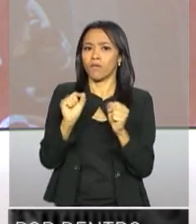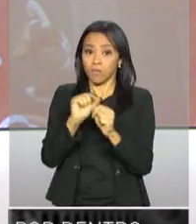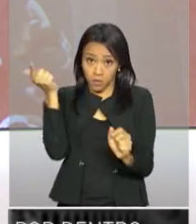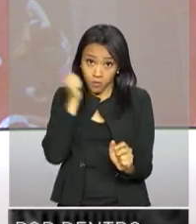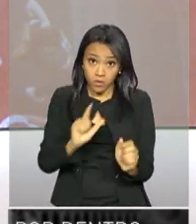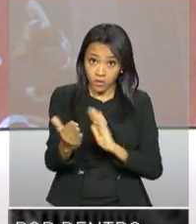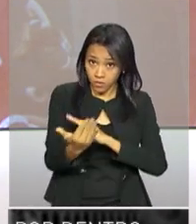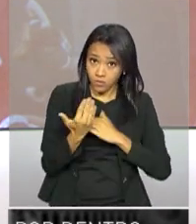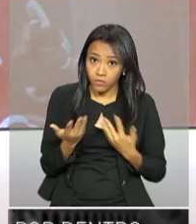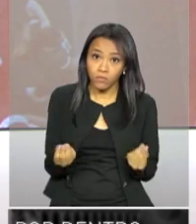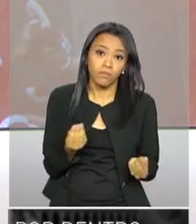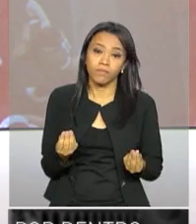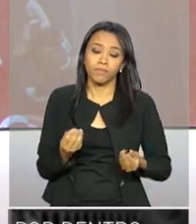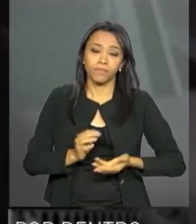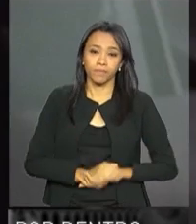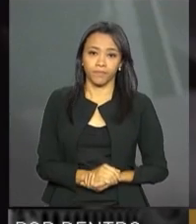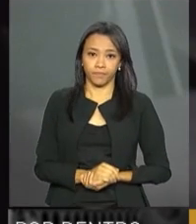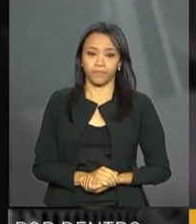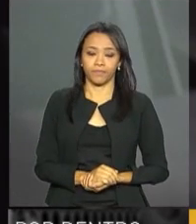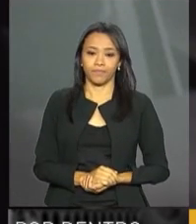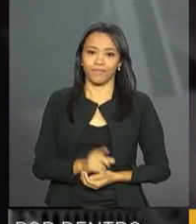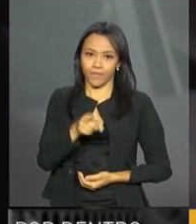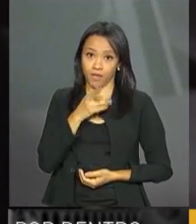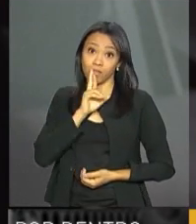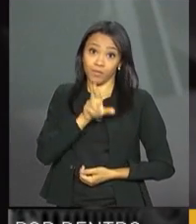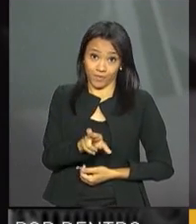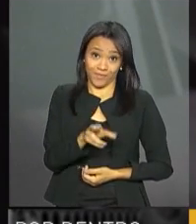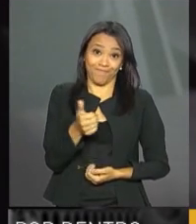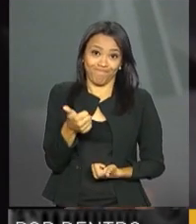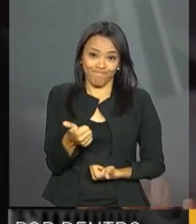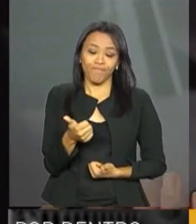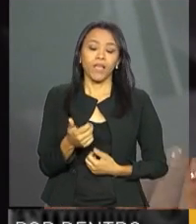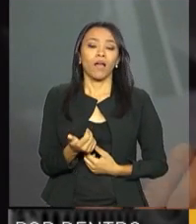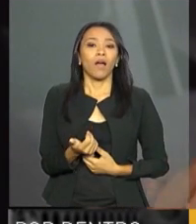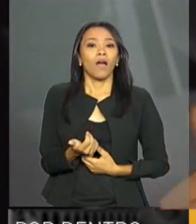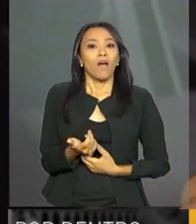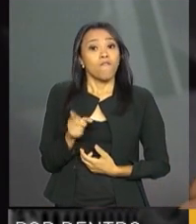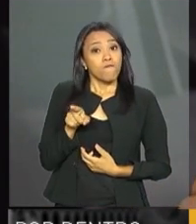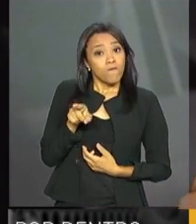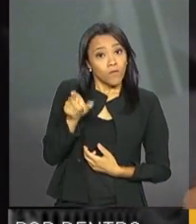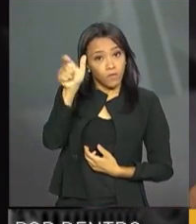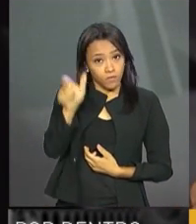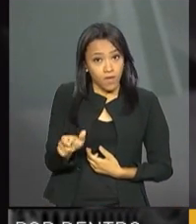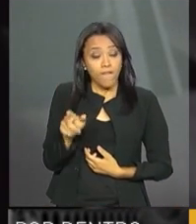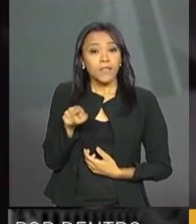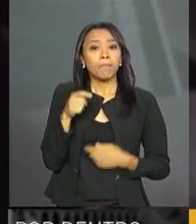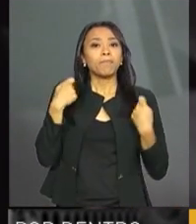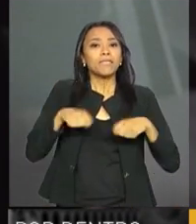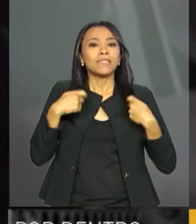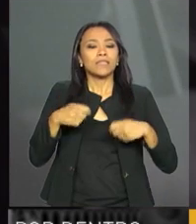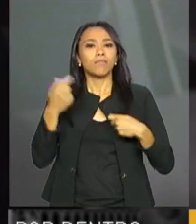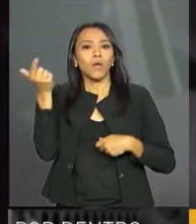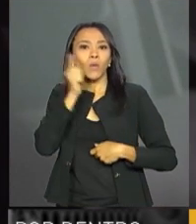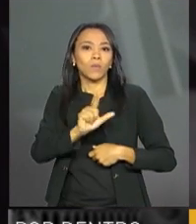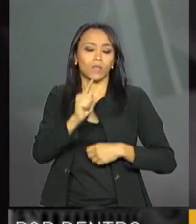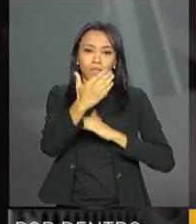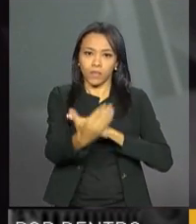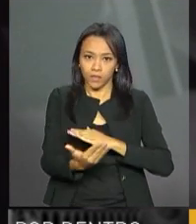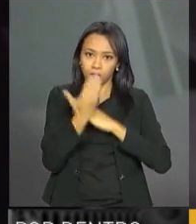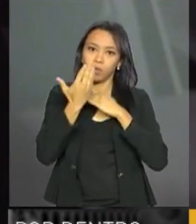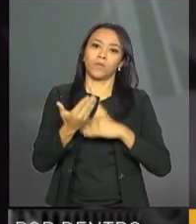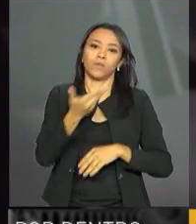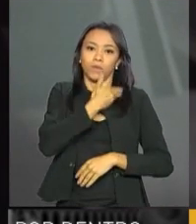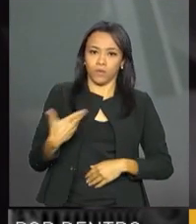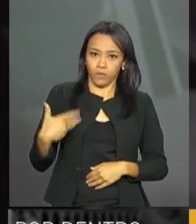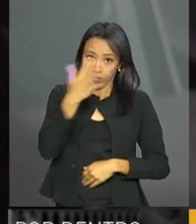para ter o benefício bem Moisés e você precisa para ter acesso a esse programa